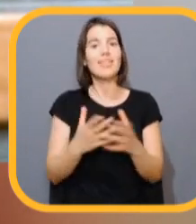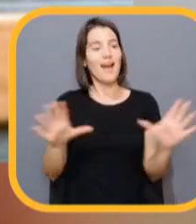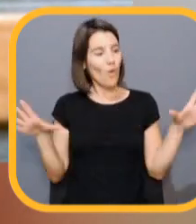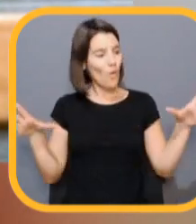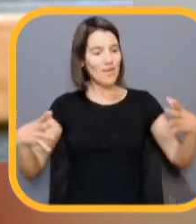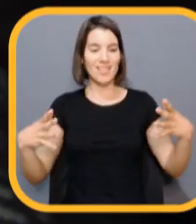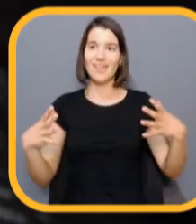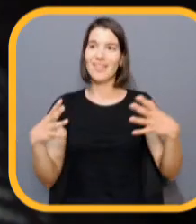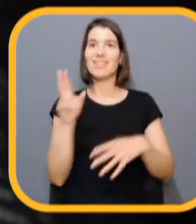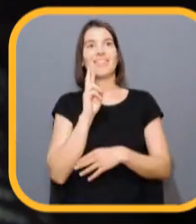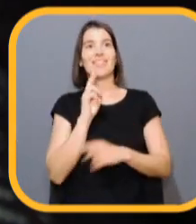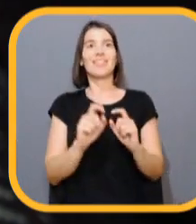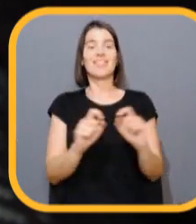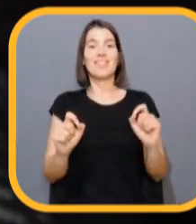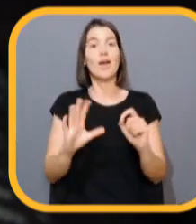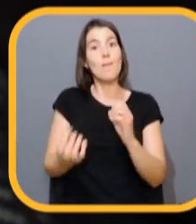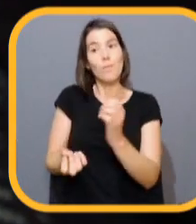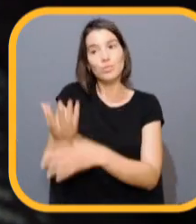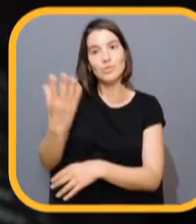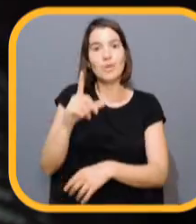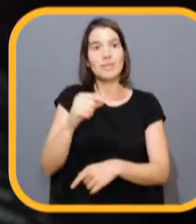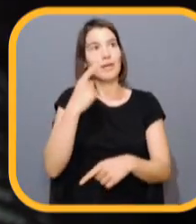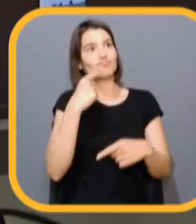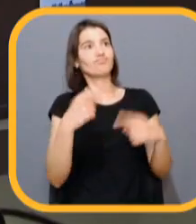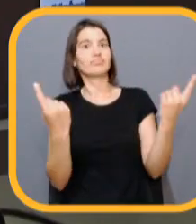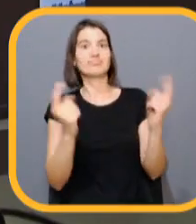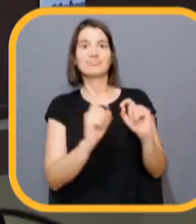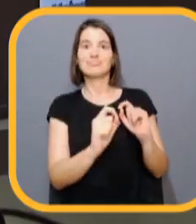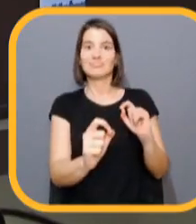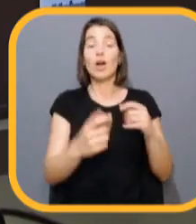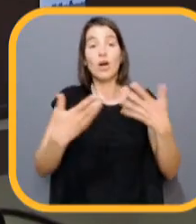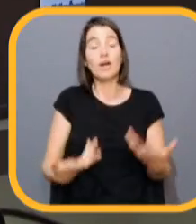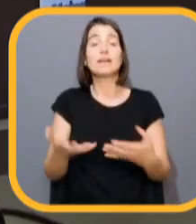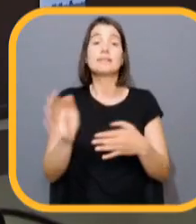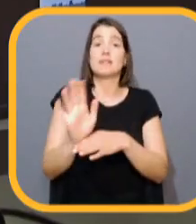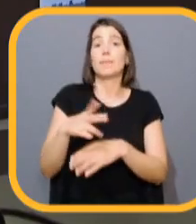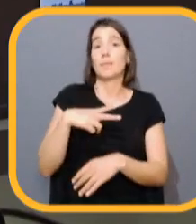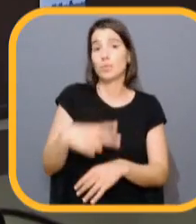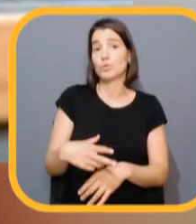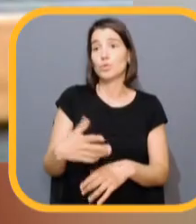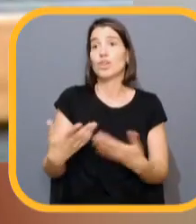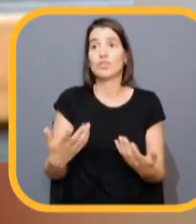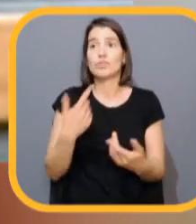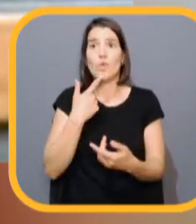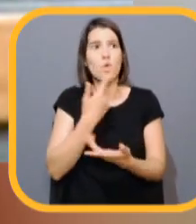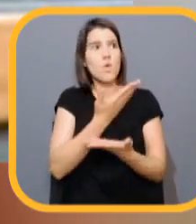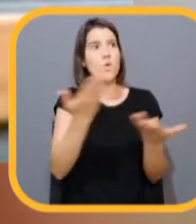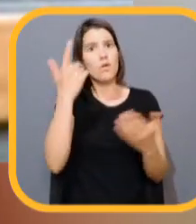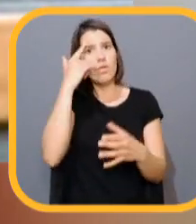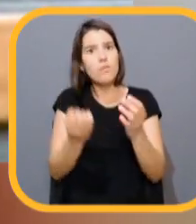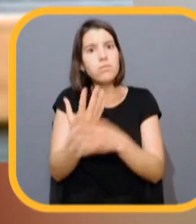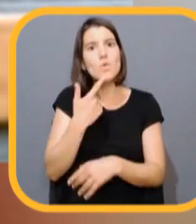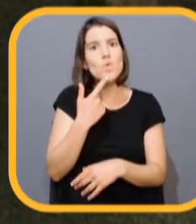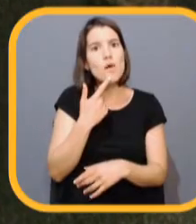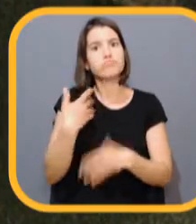dimensão coletiva e na produção e no momento da exibição. E acho que o cinema português vive hoje um momento de grande